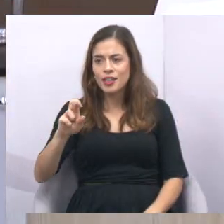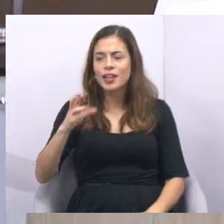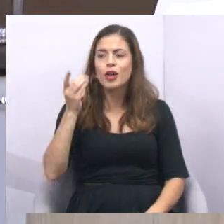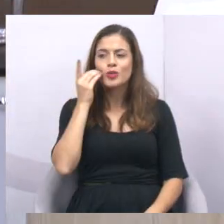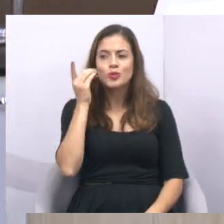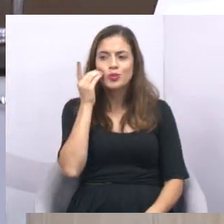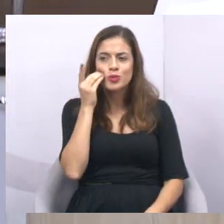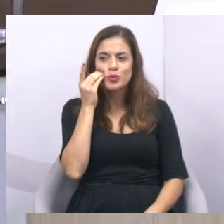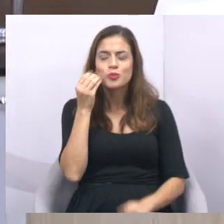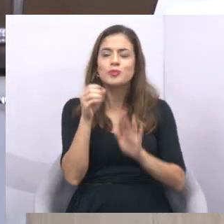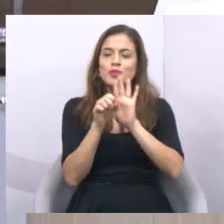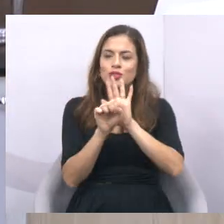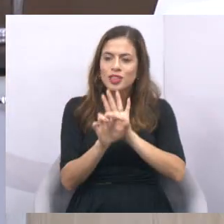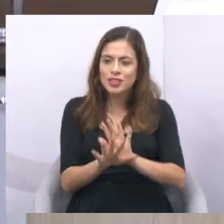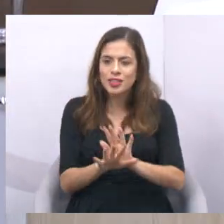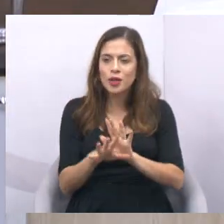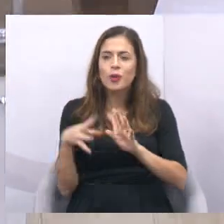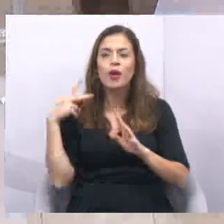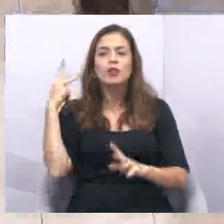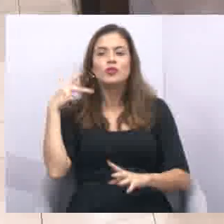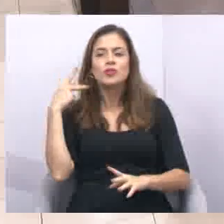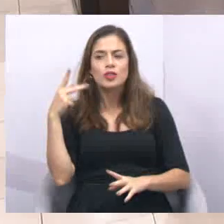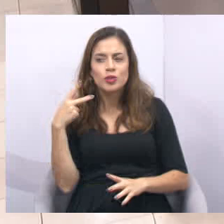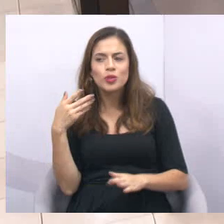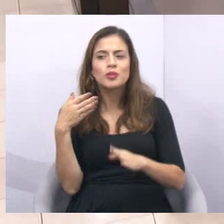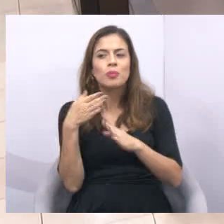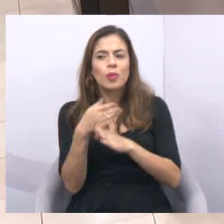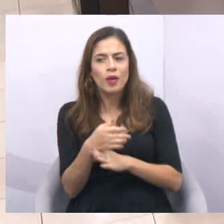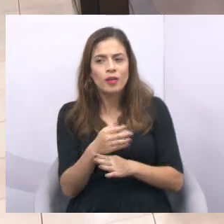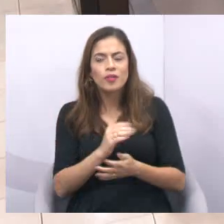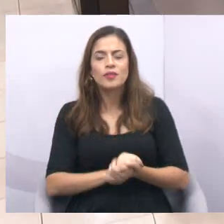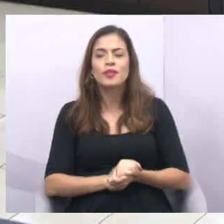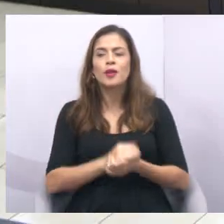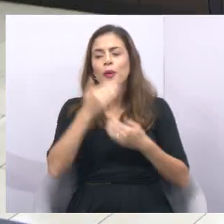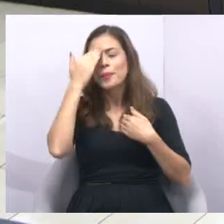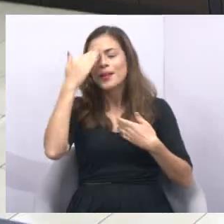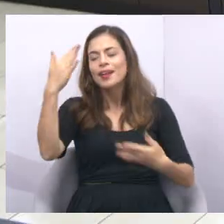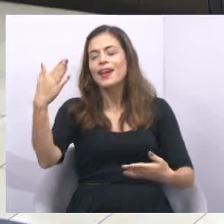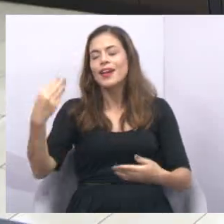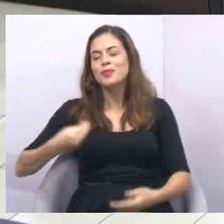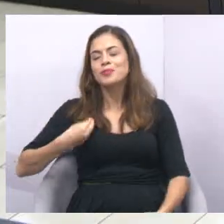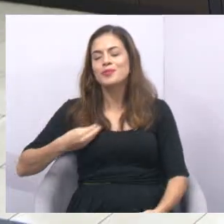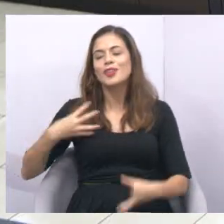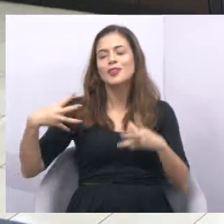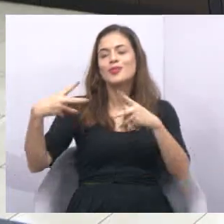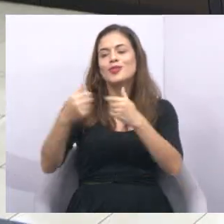nobres vereadores por acompanharem, e obrigado pela presença de todos vocês. Obrigado, Edivar.